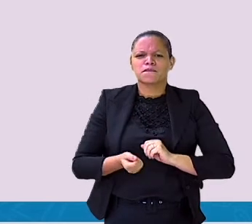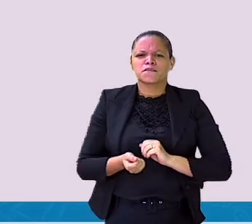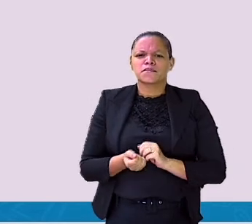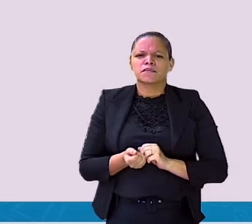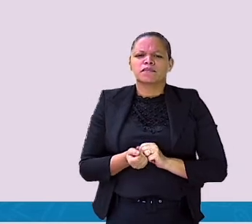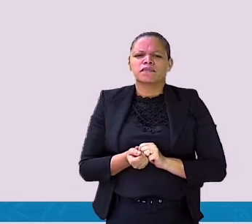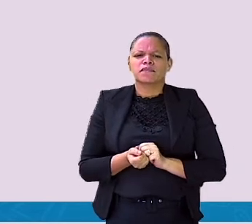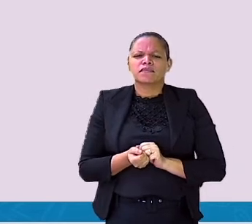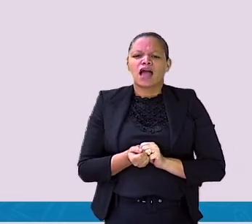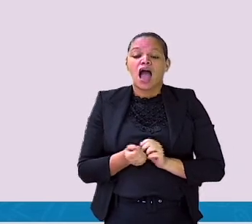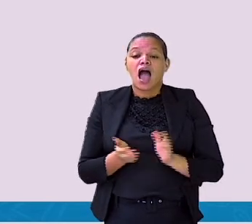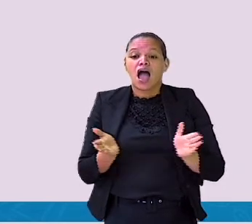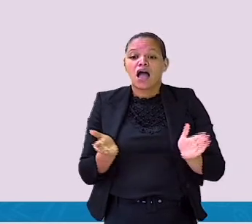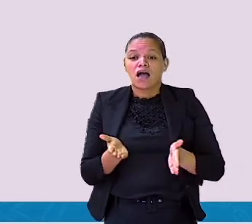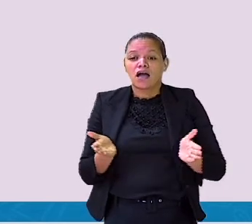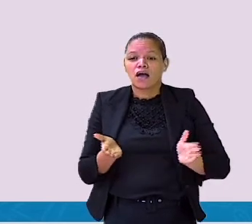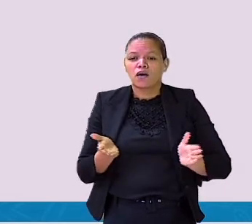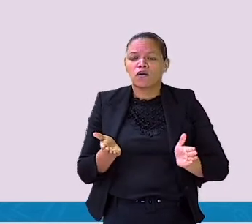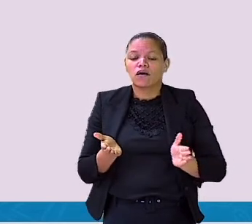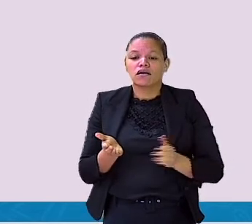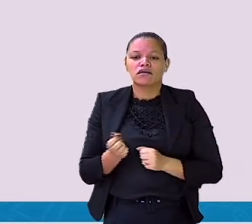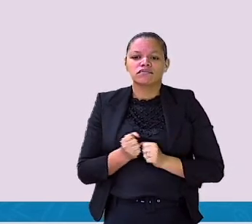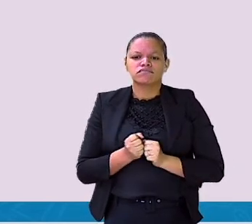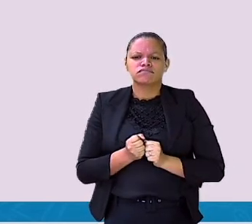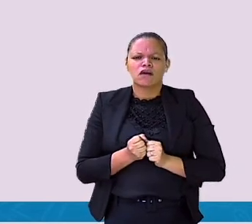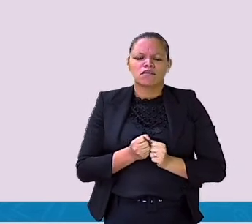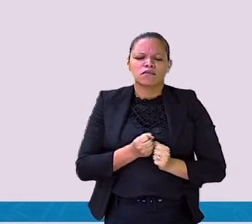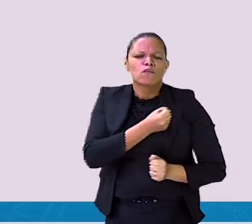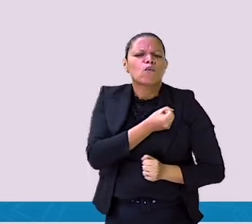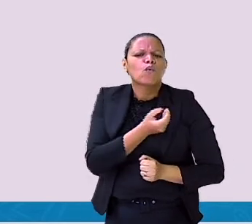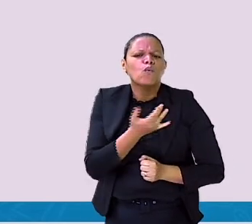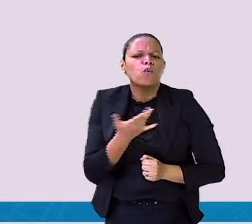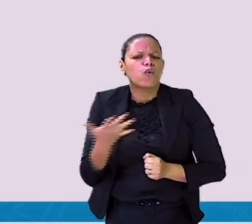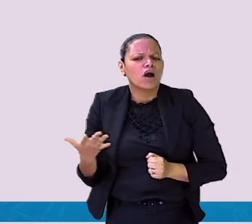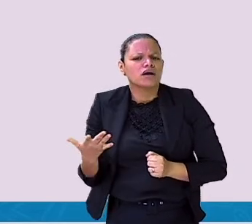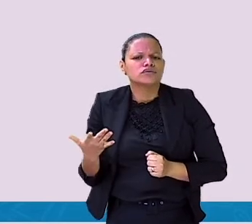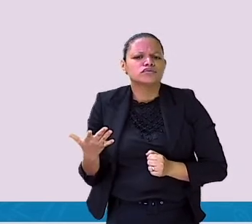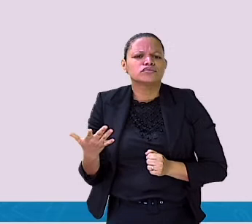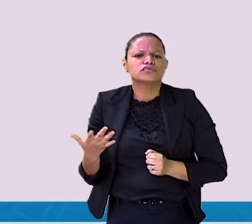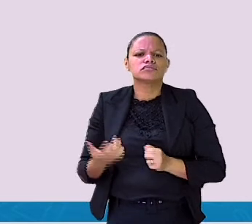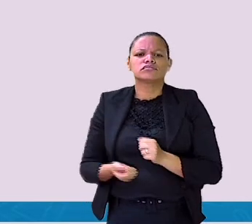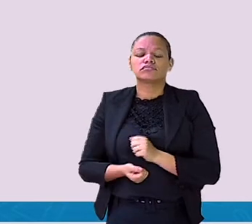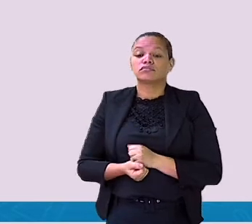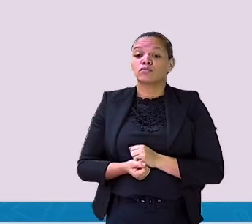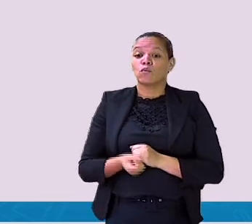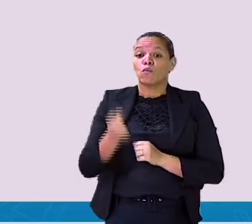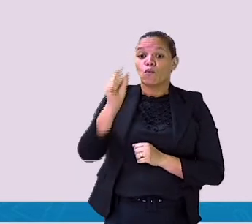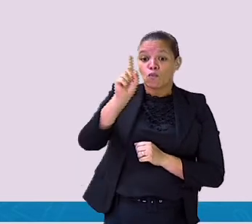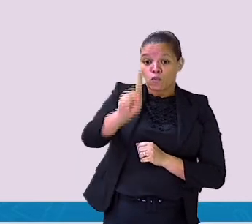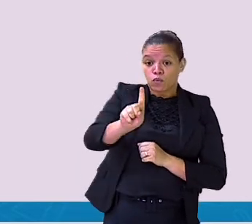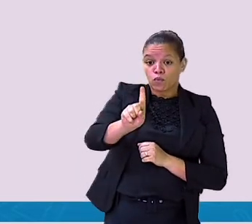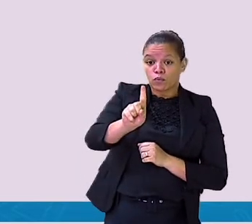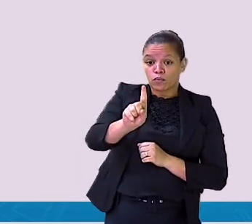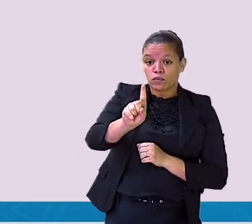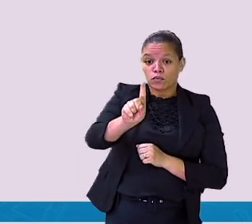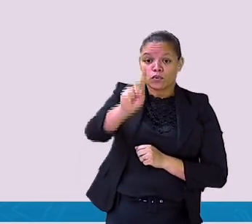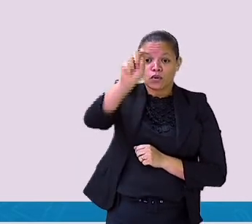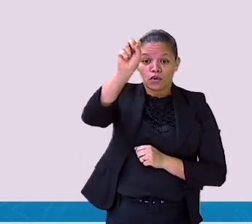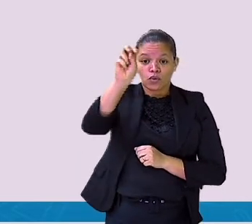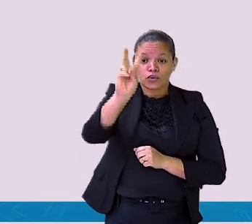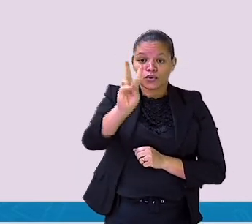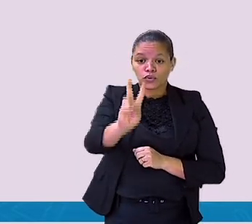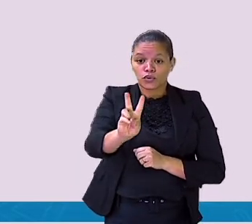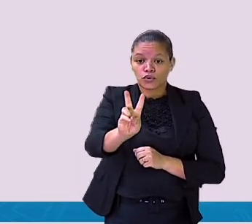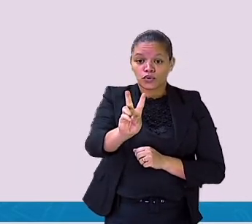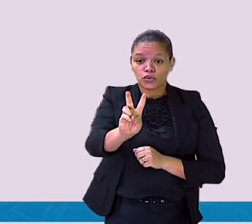Aqui, vamos numerar, ó. Parágrafo 1, parágrafo 2,